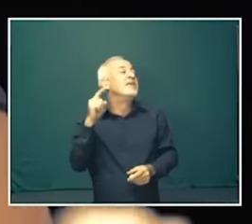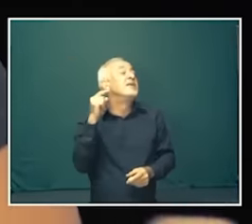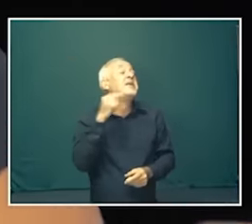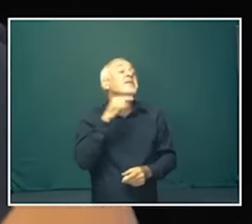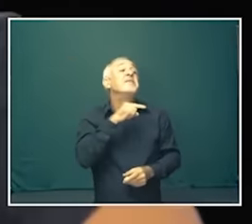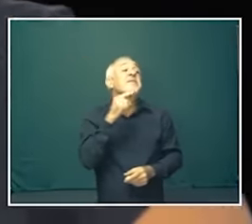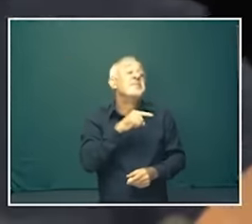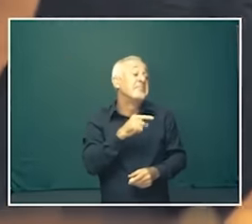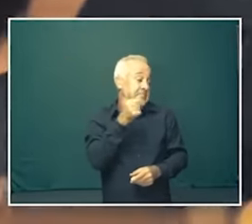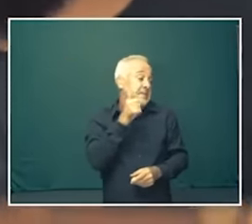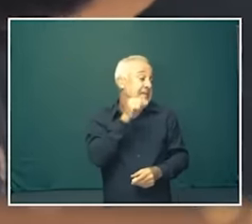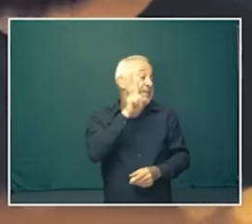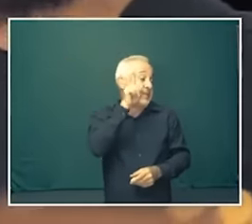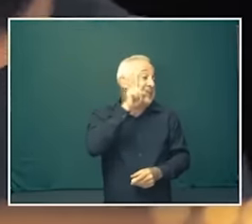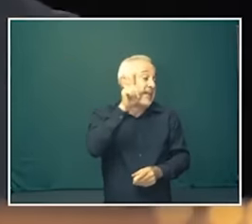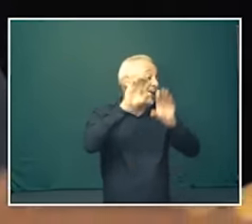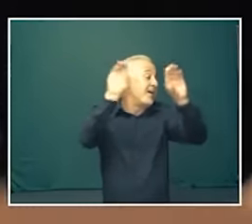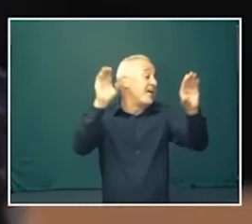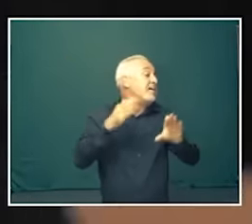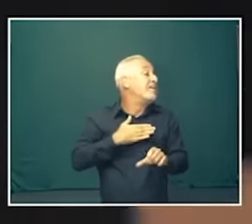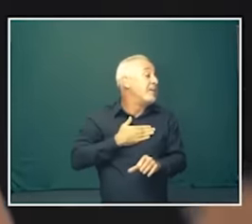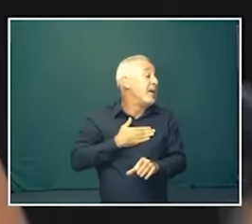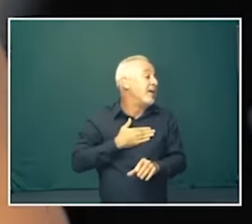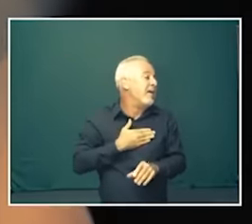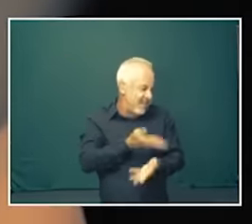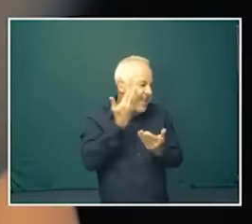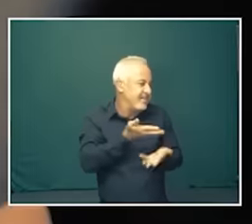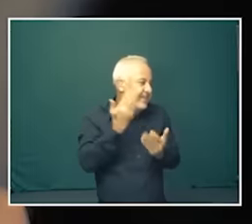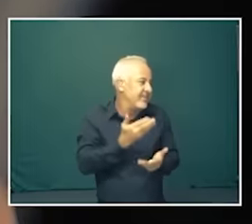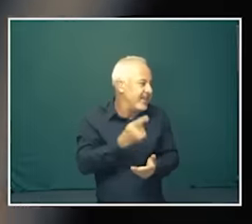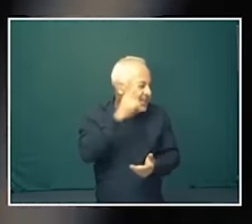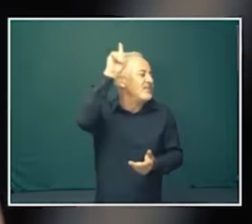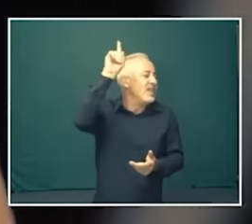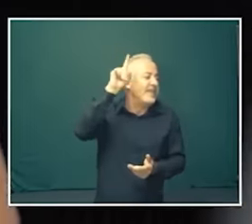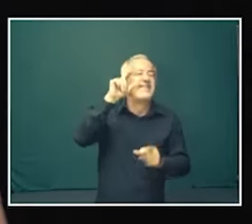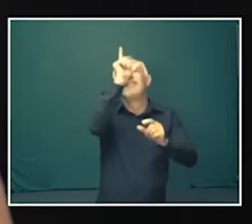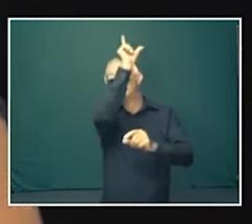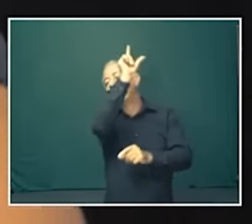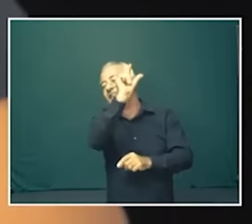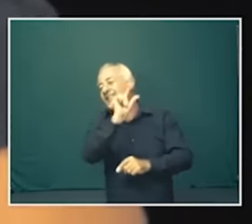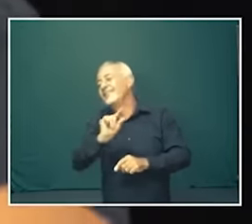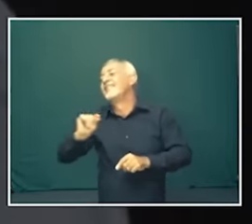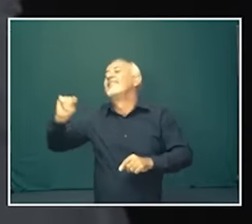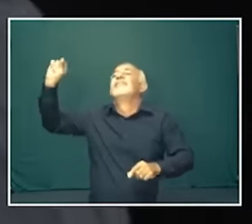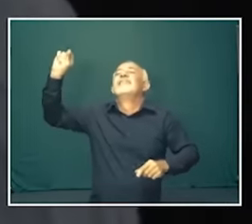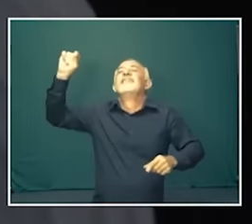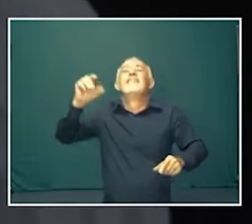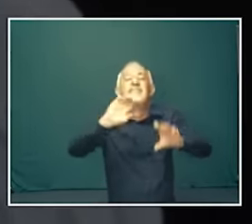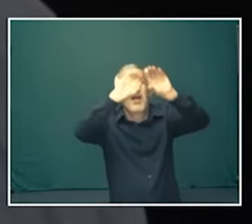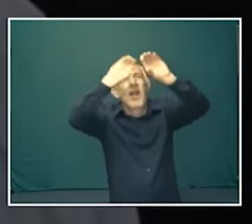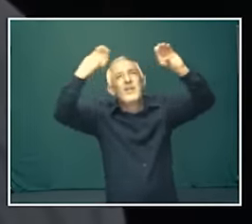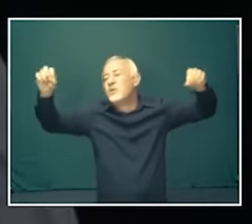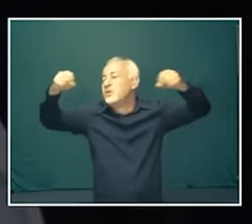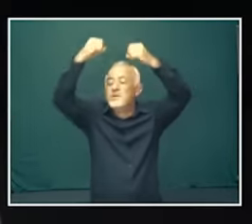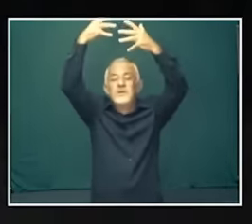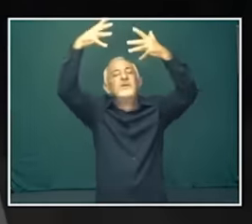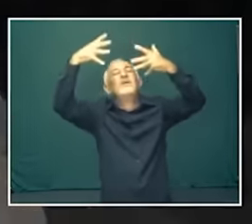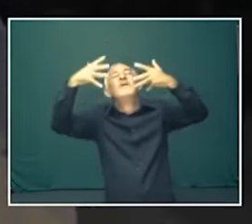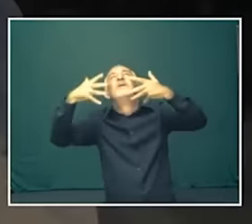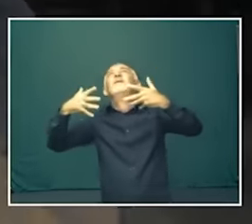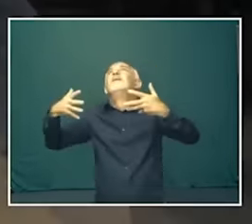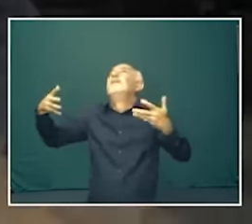Adivinha o que cê é no meu céu? Chuta! A lua. O céu explica